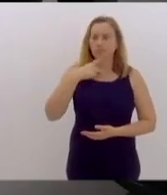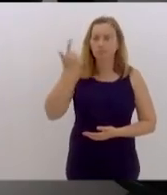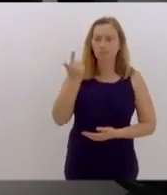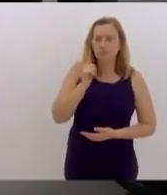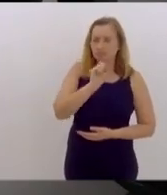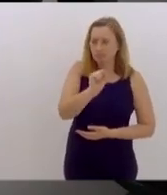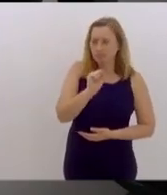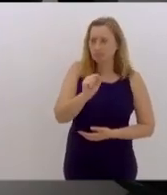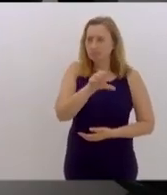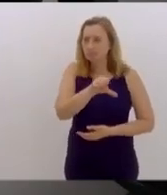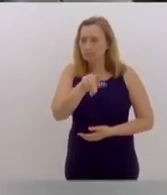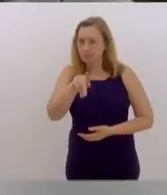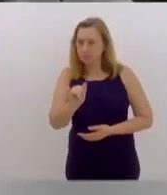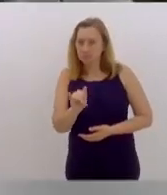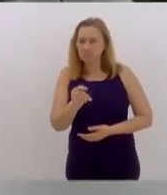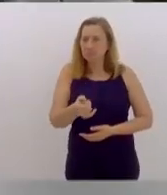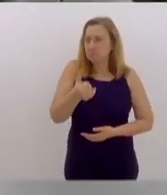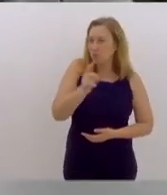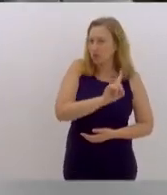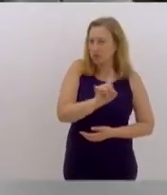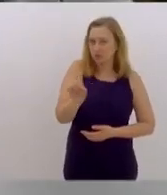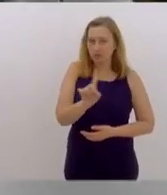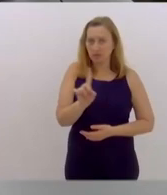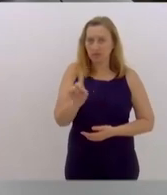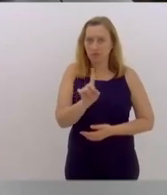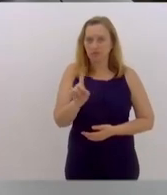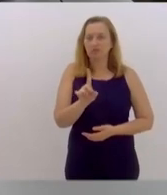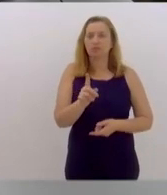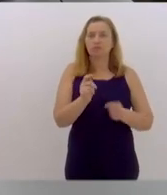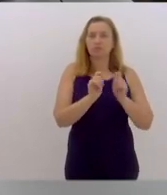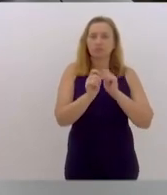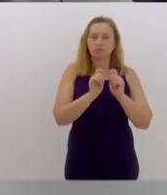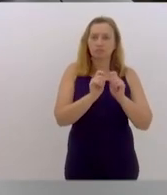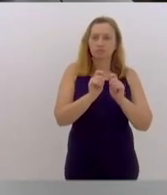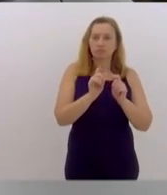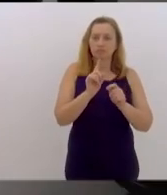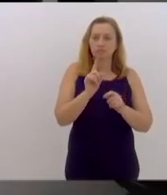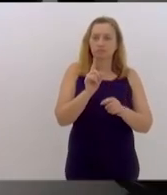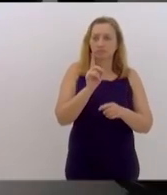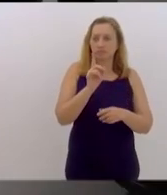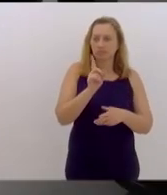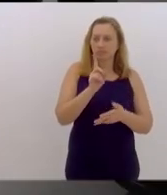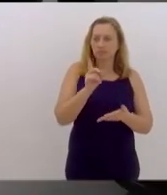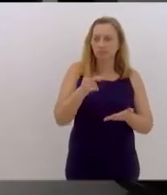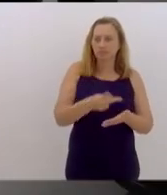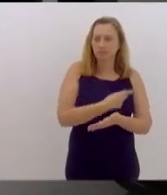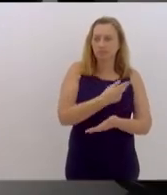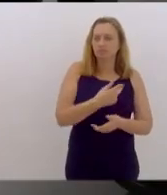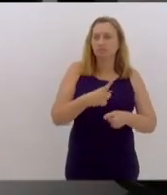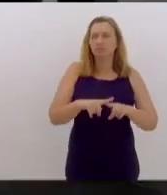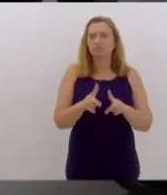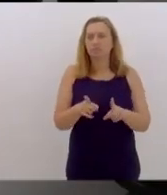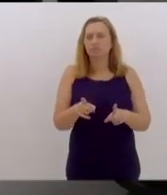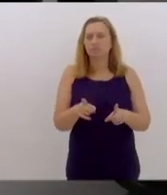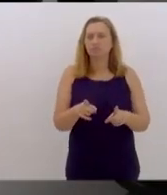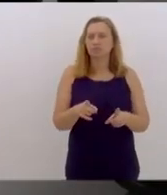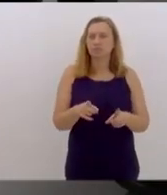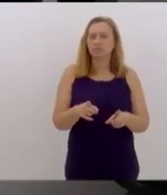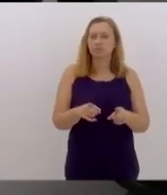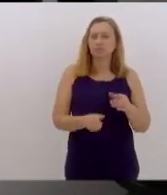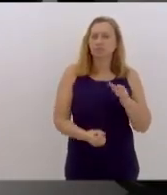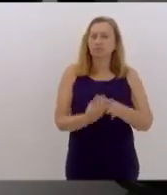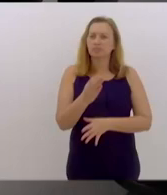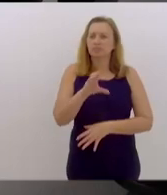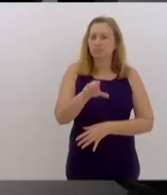conquistas da CPI e não foram poucas né a imprensa faz de conta que não acontece não existe mas foi exatamente a